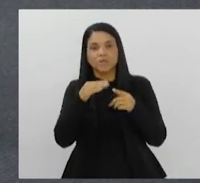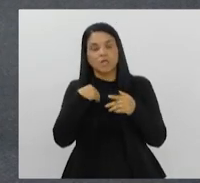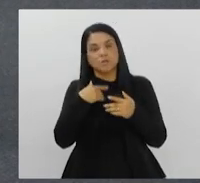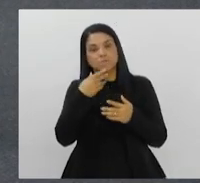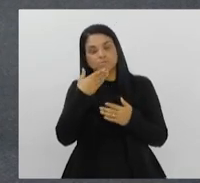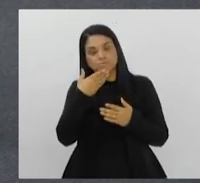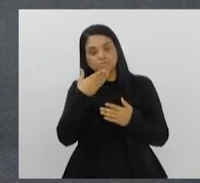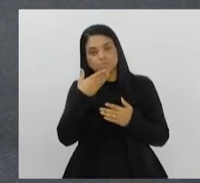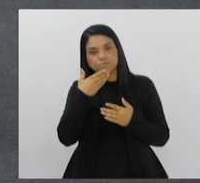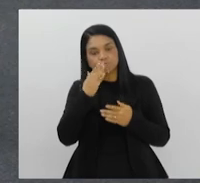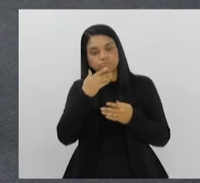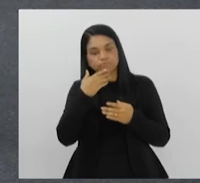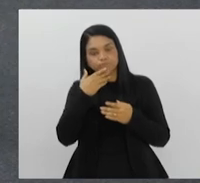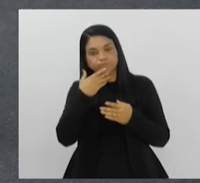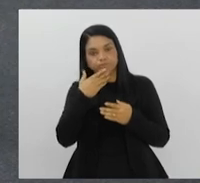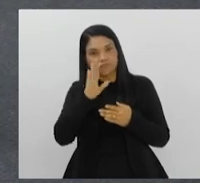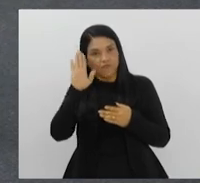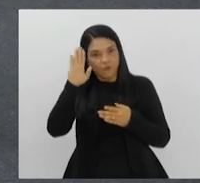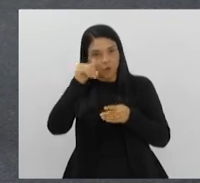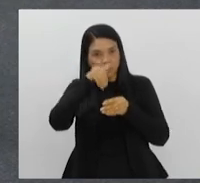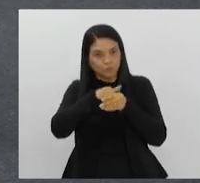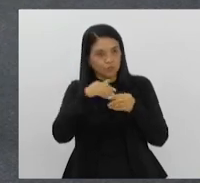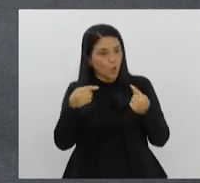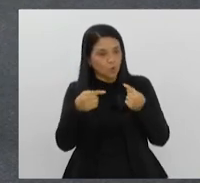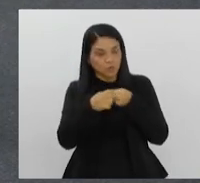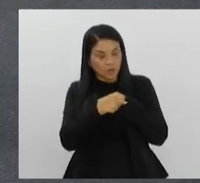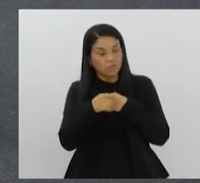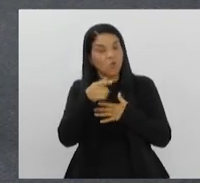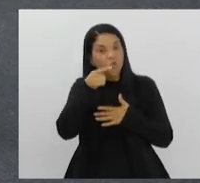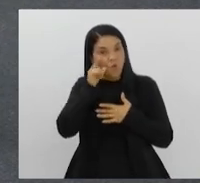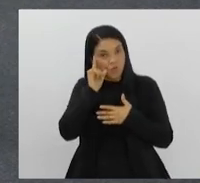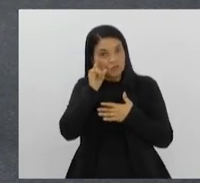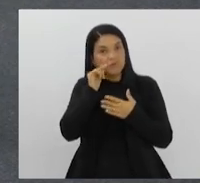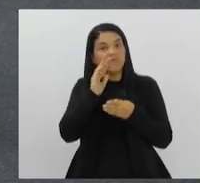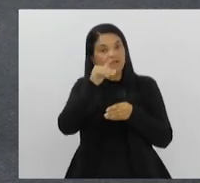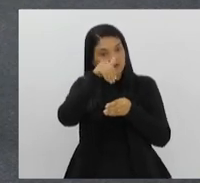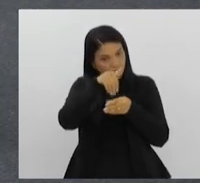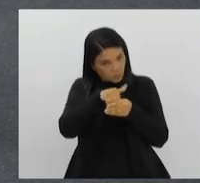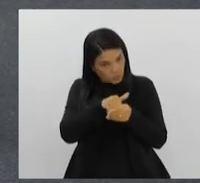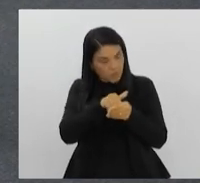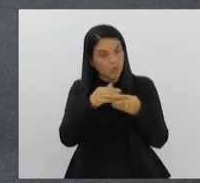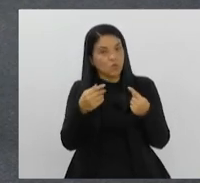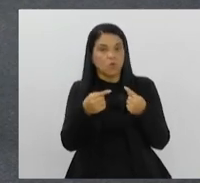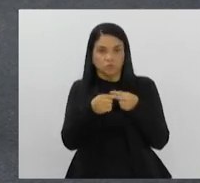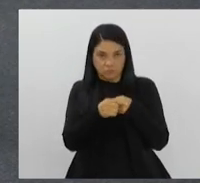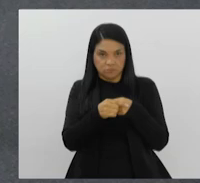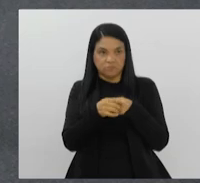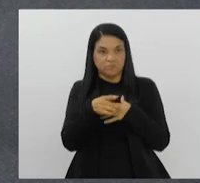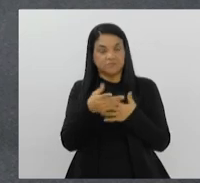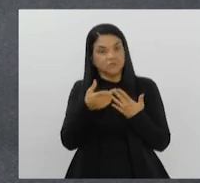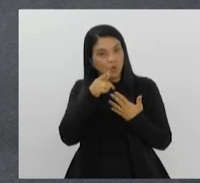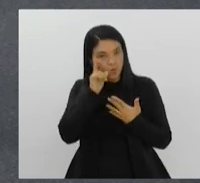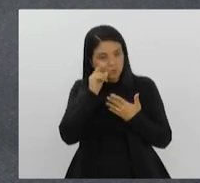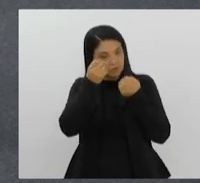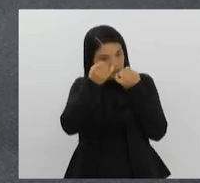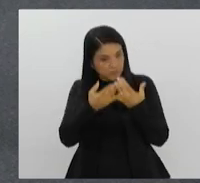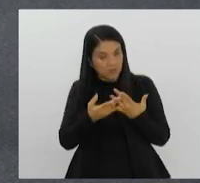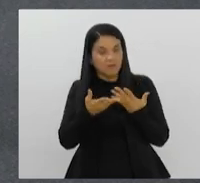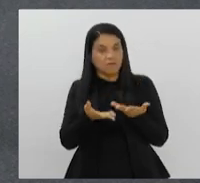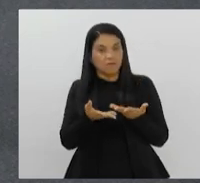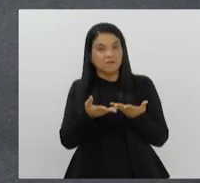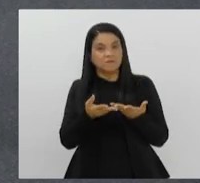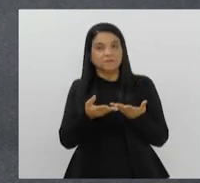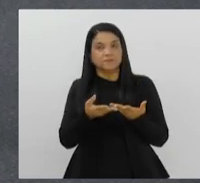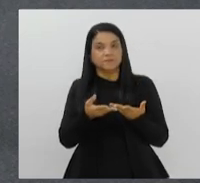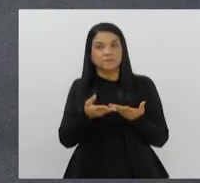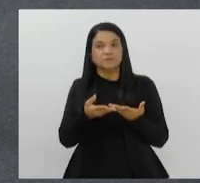o voto contrário. Só isso. Falei ontem que tinha votado contrário, inclusive tinha ficado em dúvida se tinha votado contrário